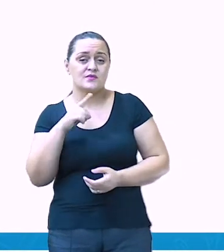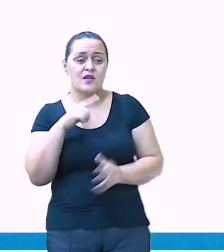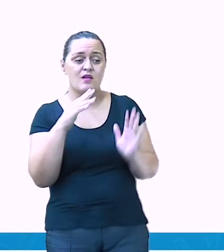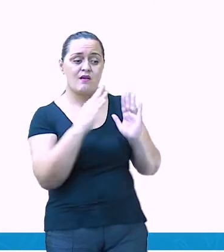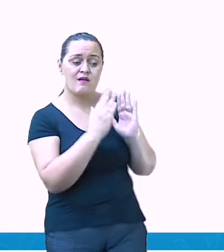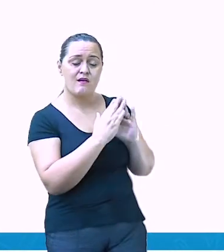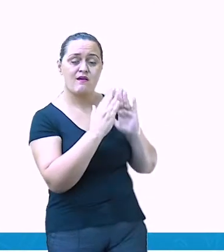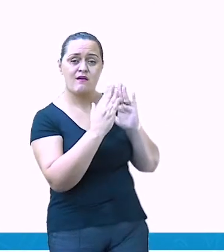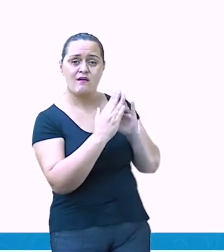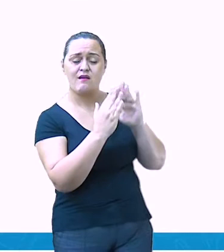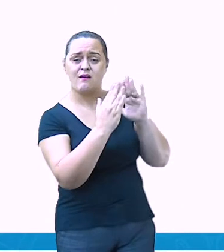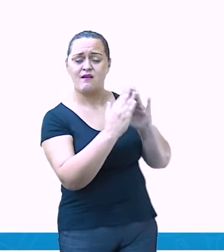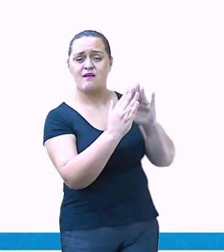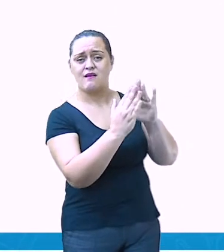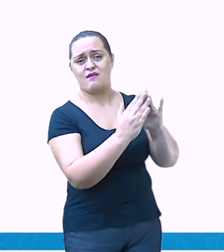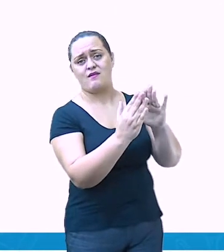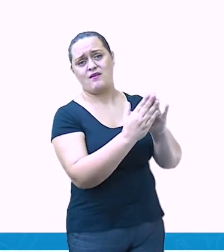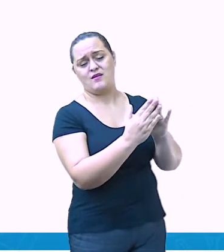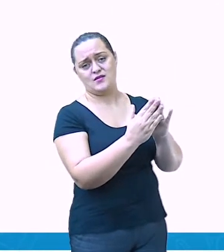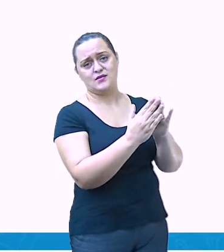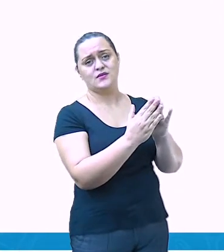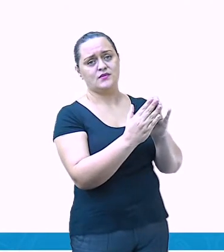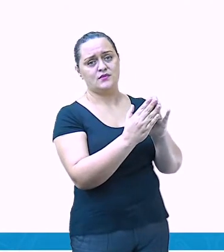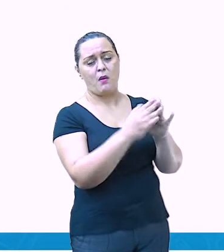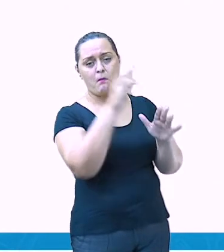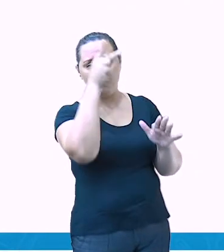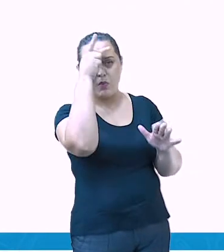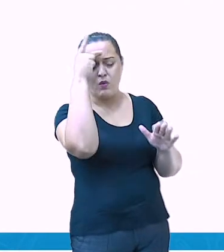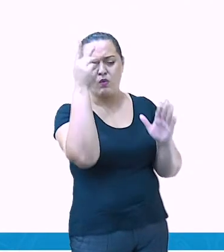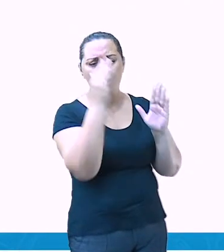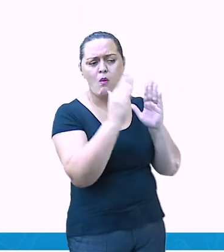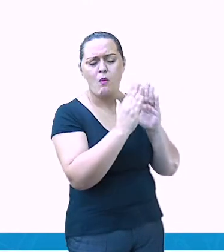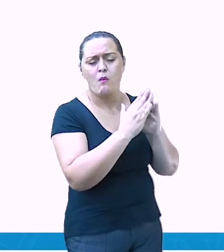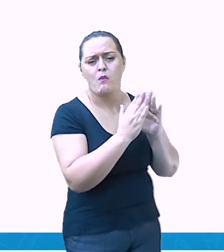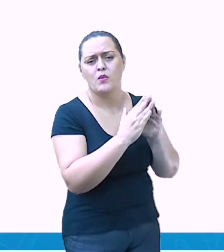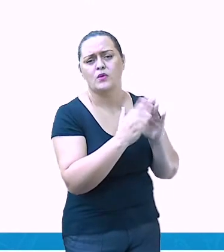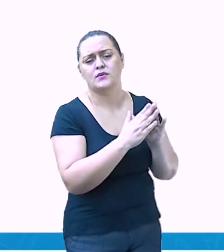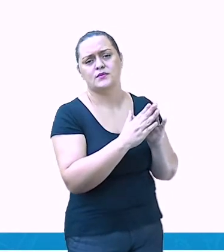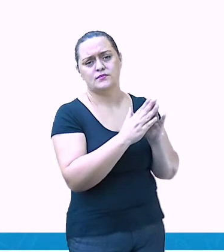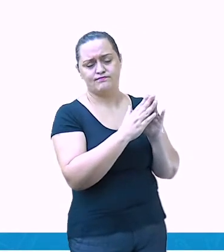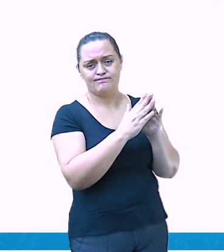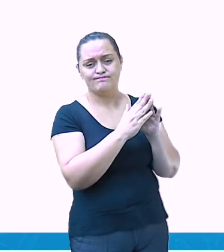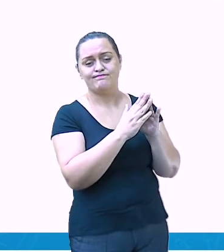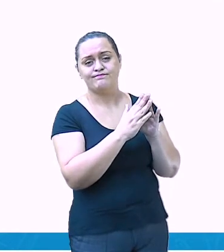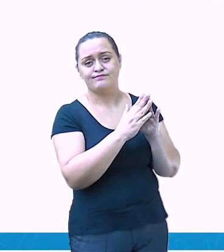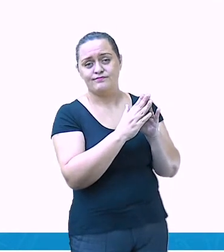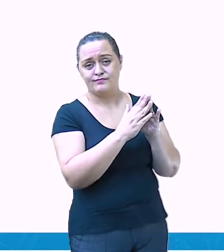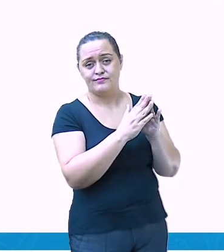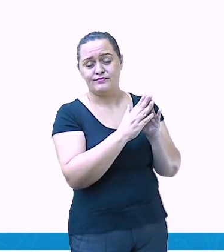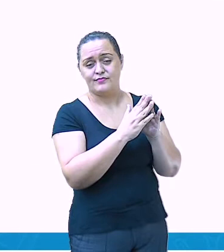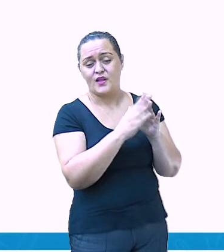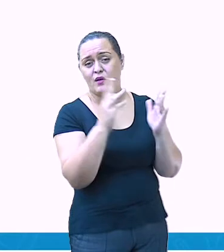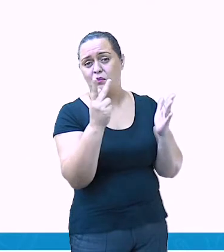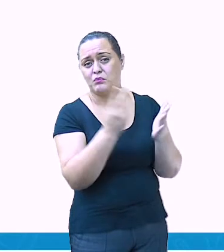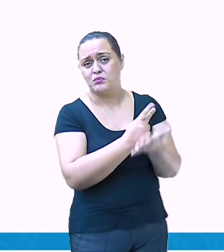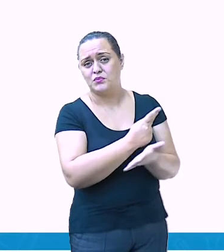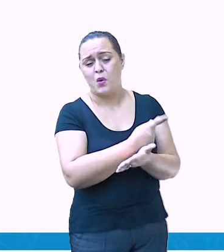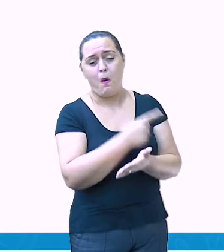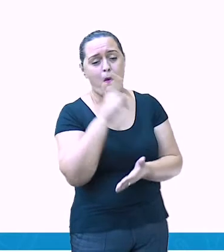áreas onde há casas, né, aí a gente vai ter um grande desastre,